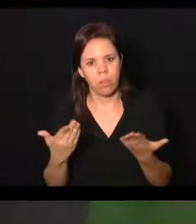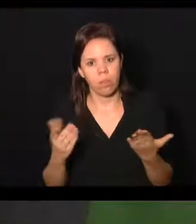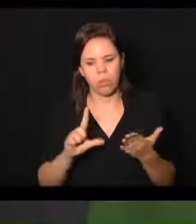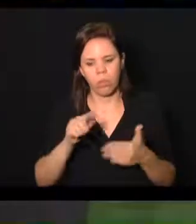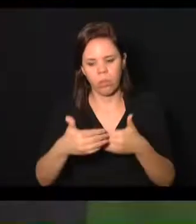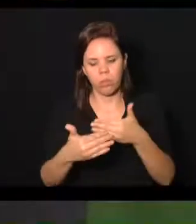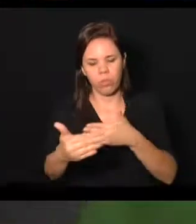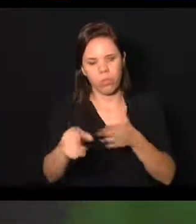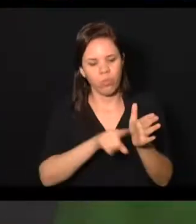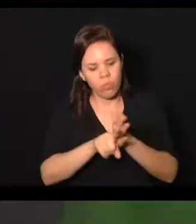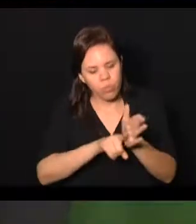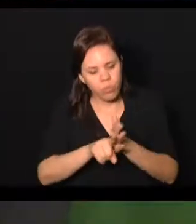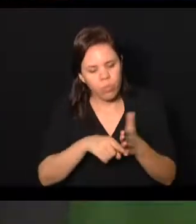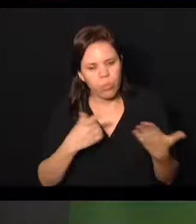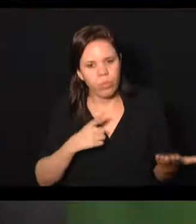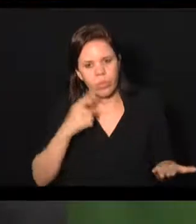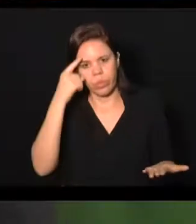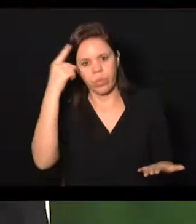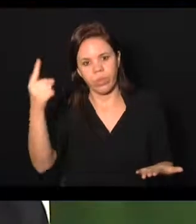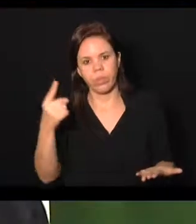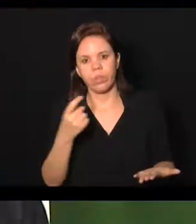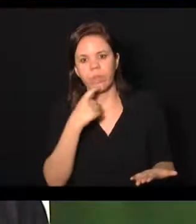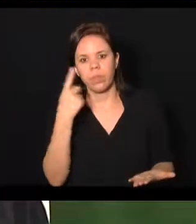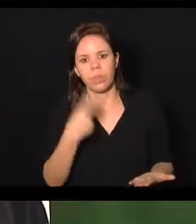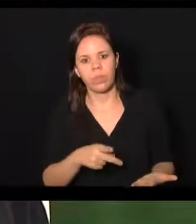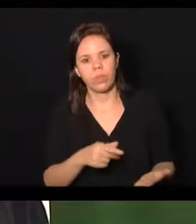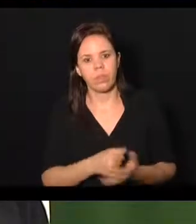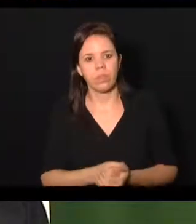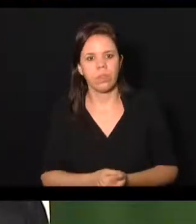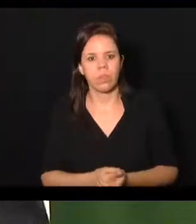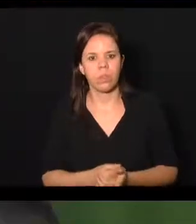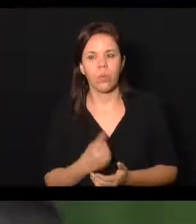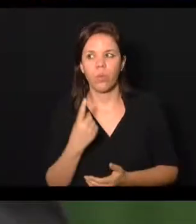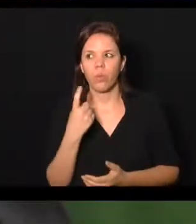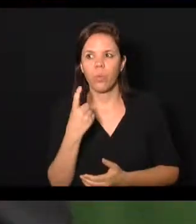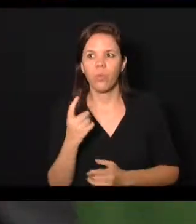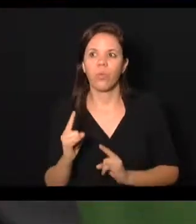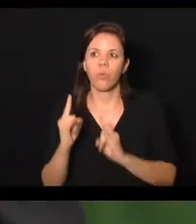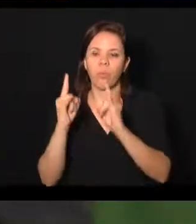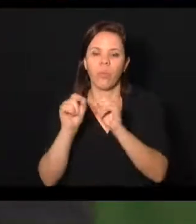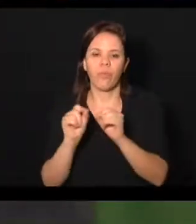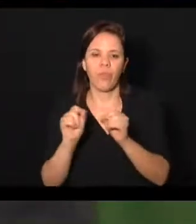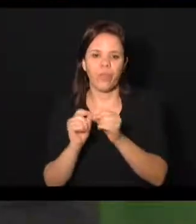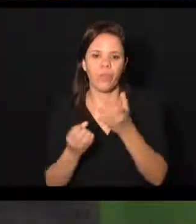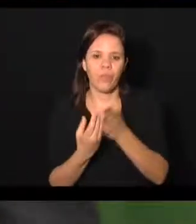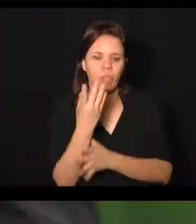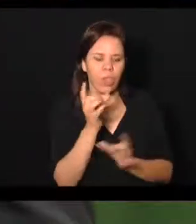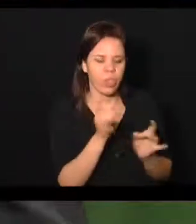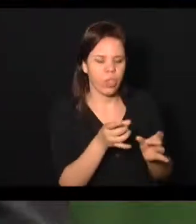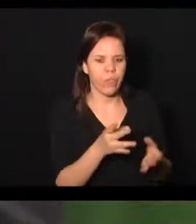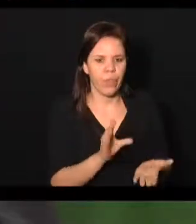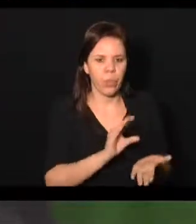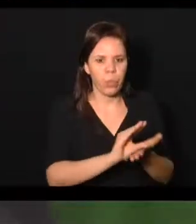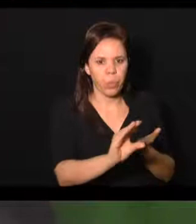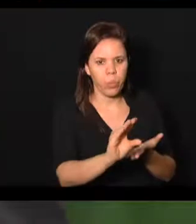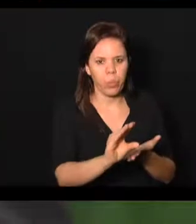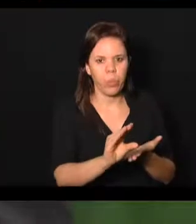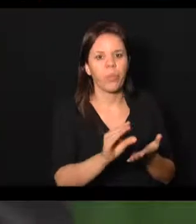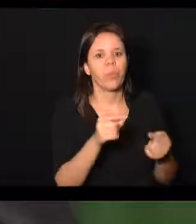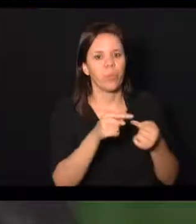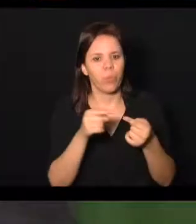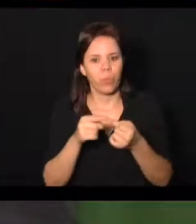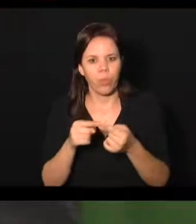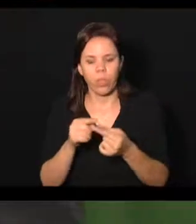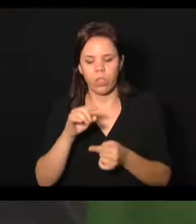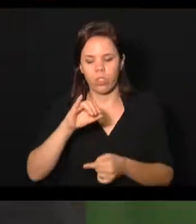alguns estudos, para você ter uma ideia, em Campinas o único imóvel que foi levado a efeito à venda e ainda de forma parcial foi o